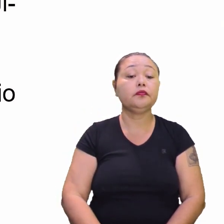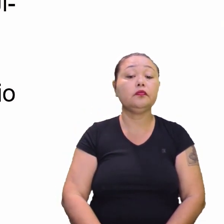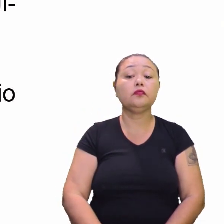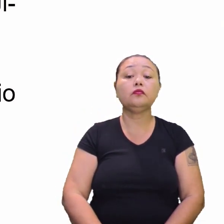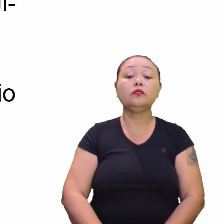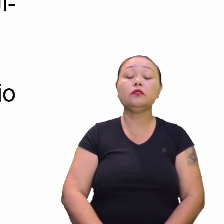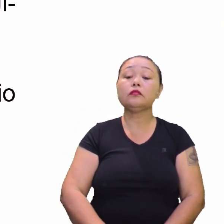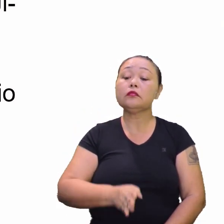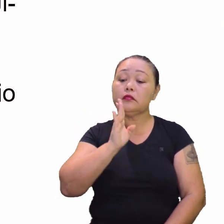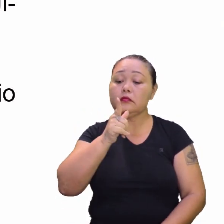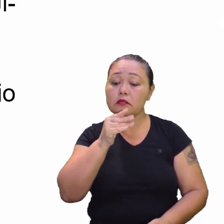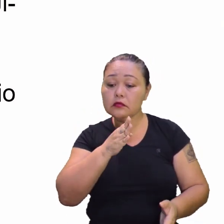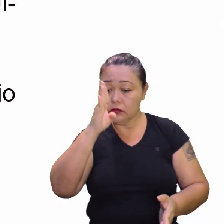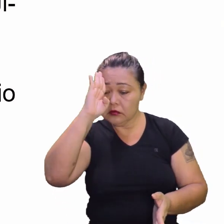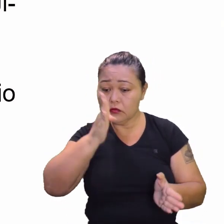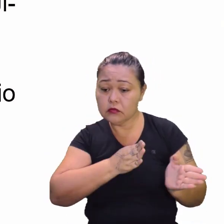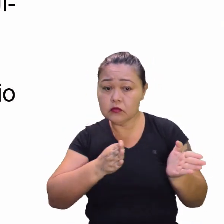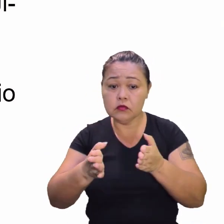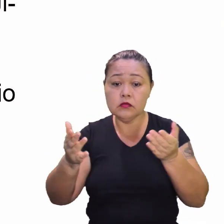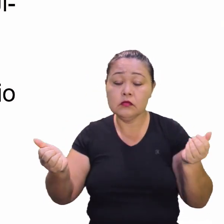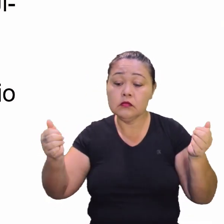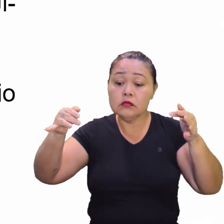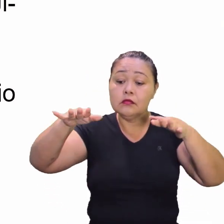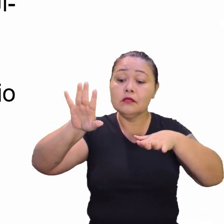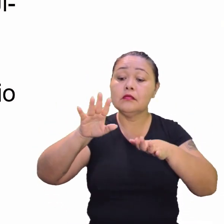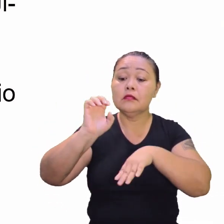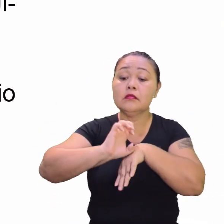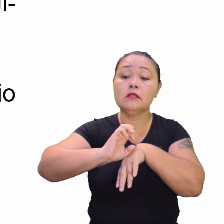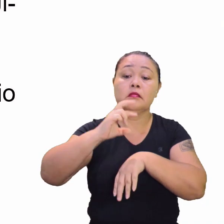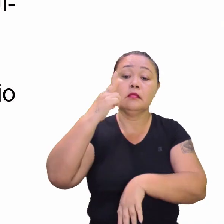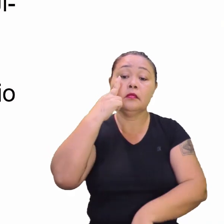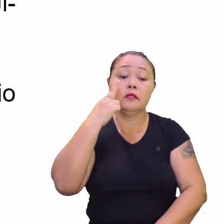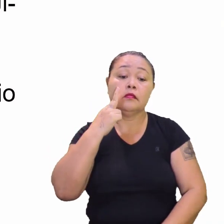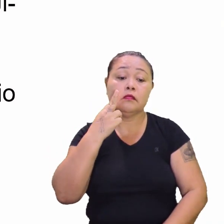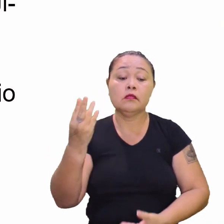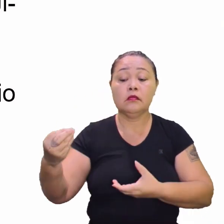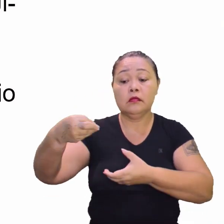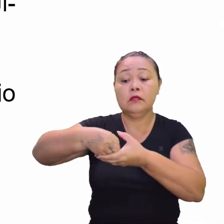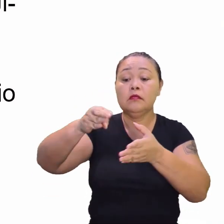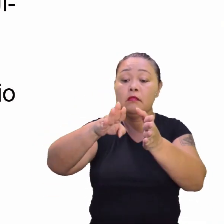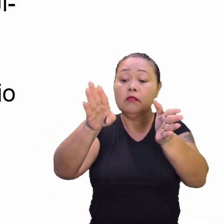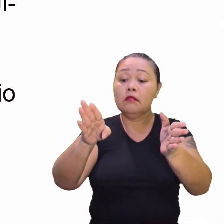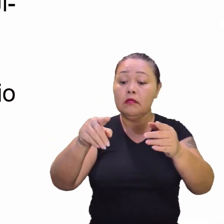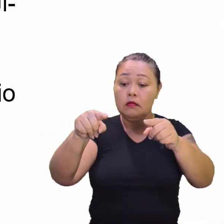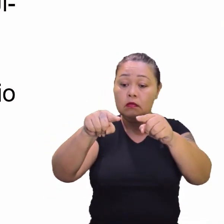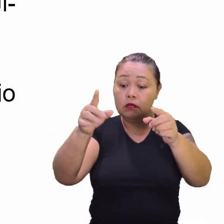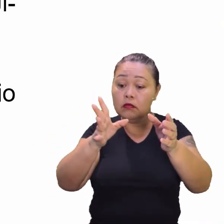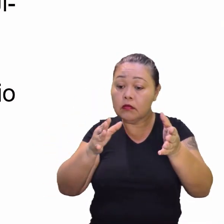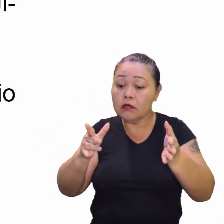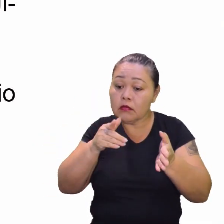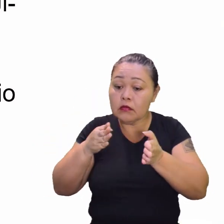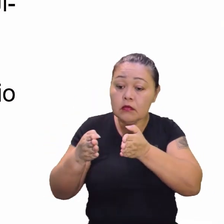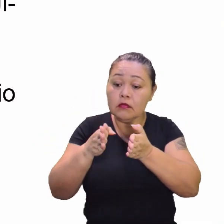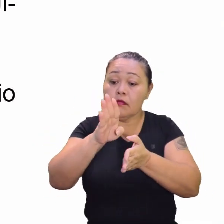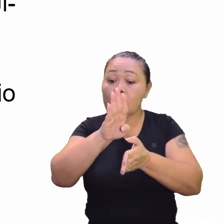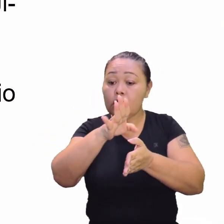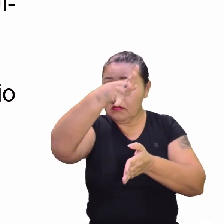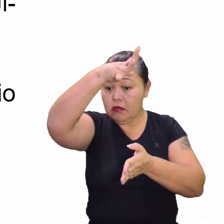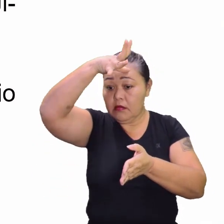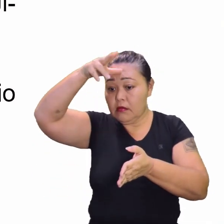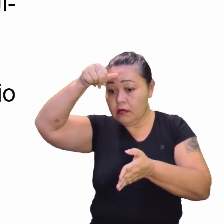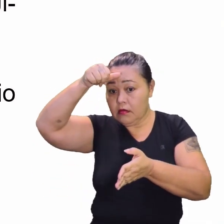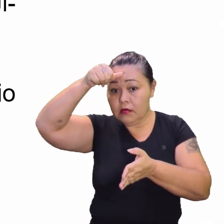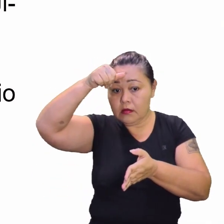então. Os principais rios que banham o estado de Rondônia e pertencem à bacia do Amazonas são